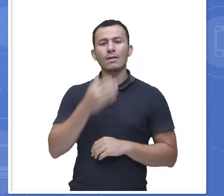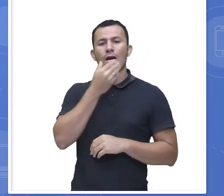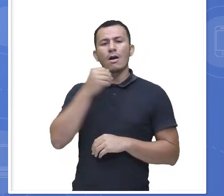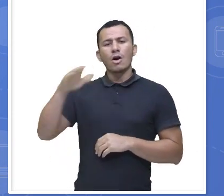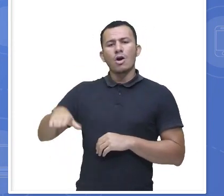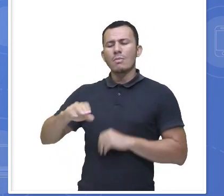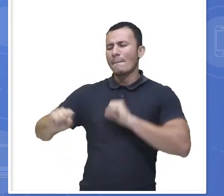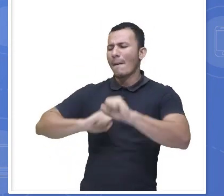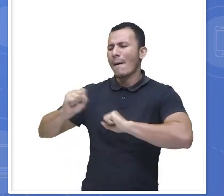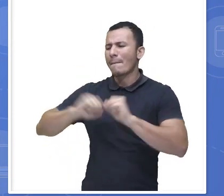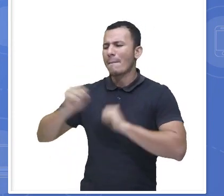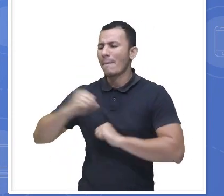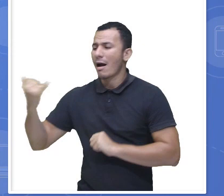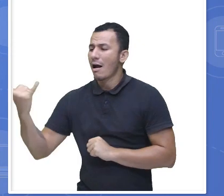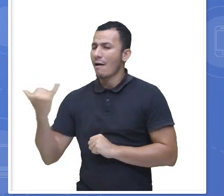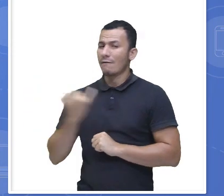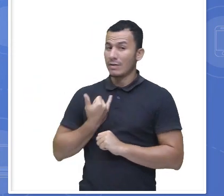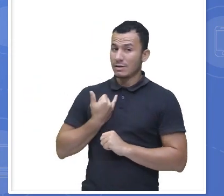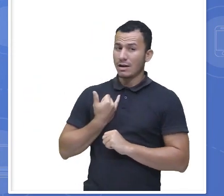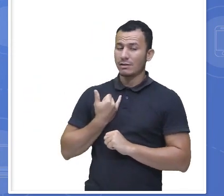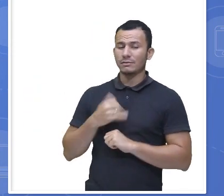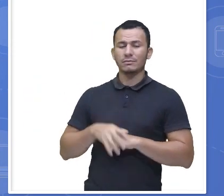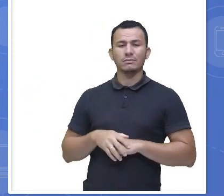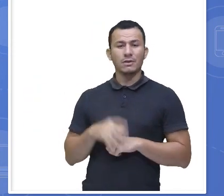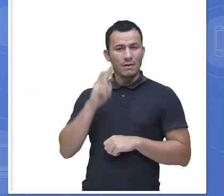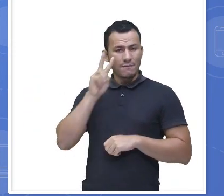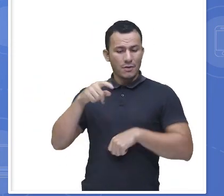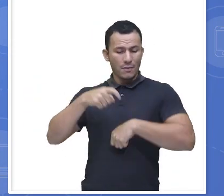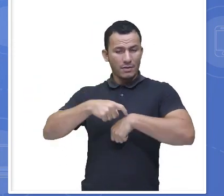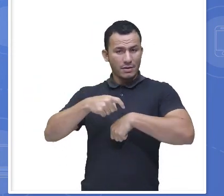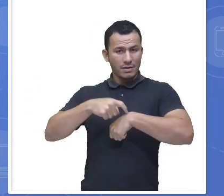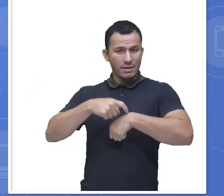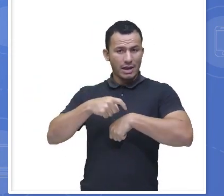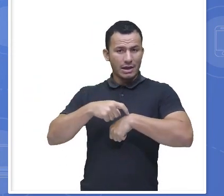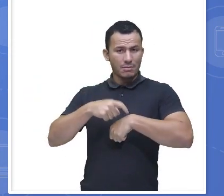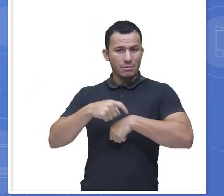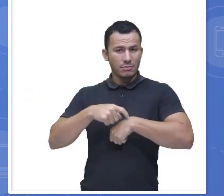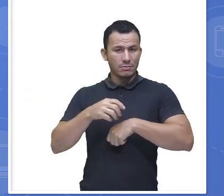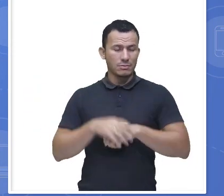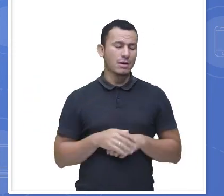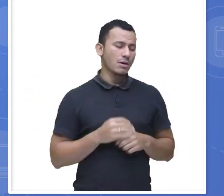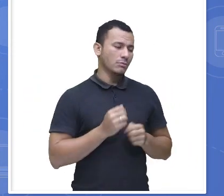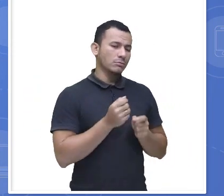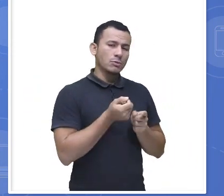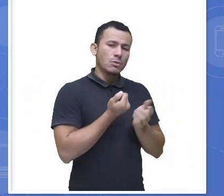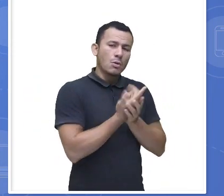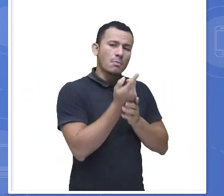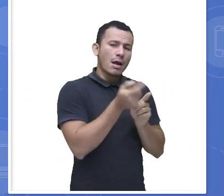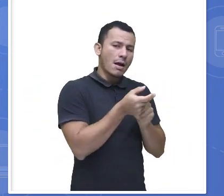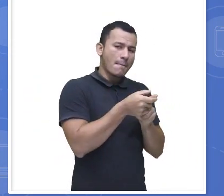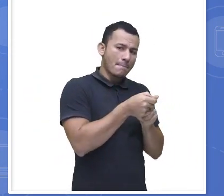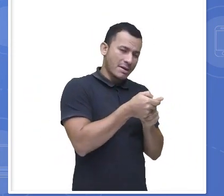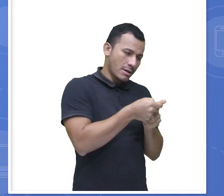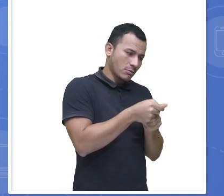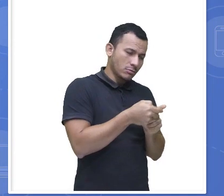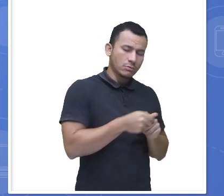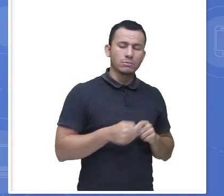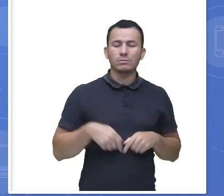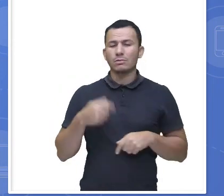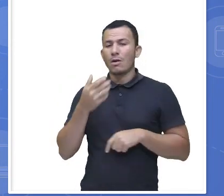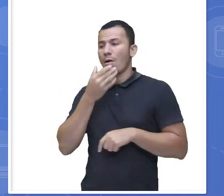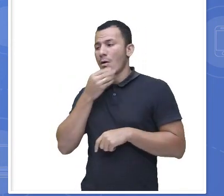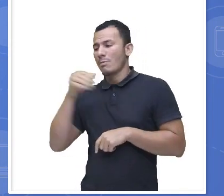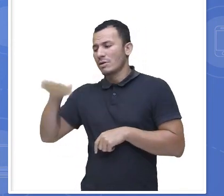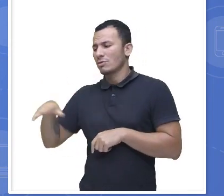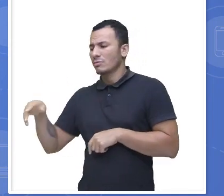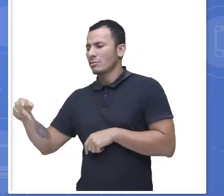chegou correndo para me avisar, veja que o tempo está, né? Ele estava fazendo uma coisa e aconteceu uma outra, um outro personagem chega aí, que é o